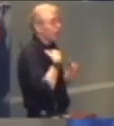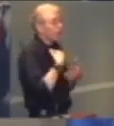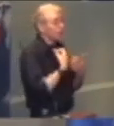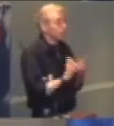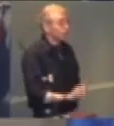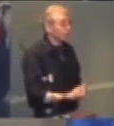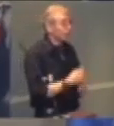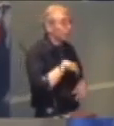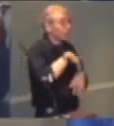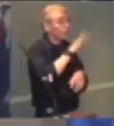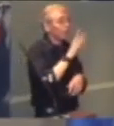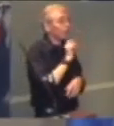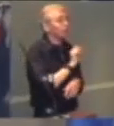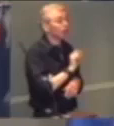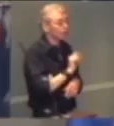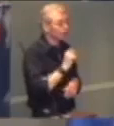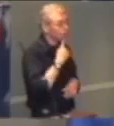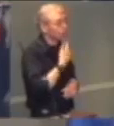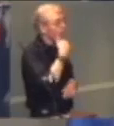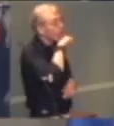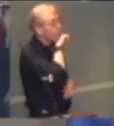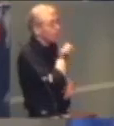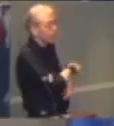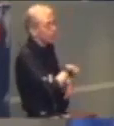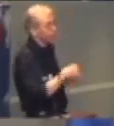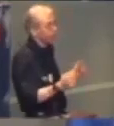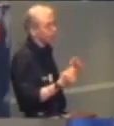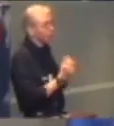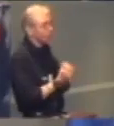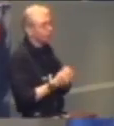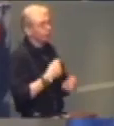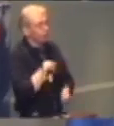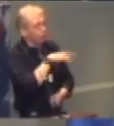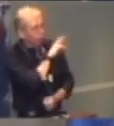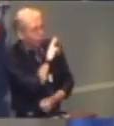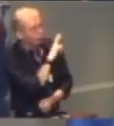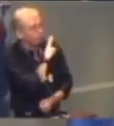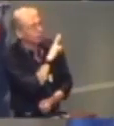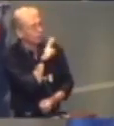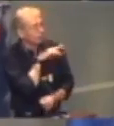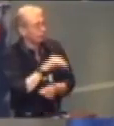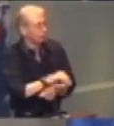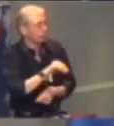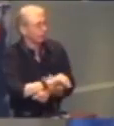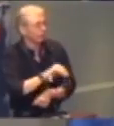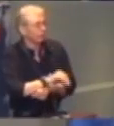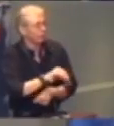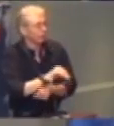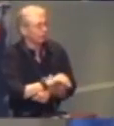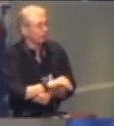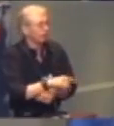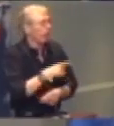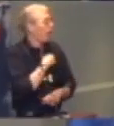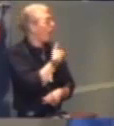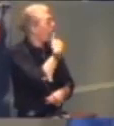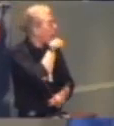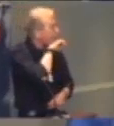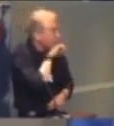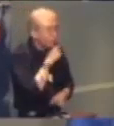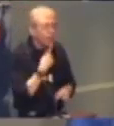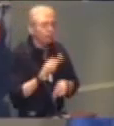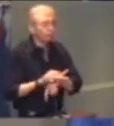da mãe a mãe é quem aguenta a responsabilid a mãe é quem tem que correr atrás da sua